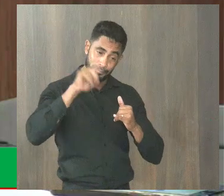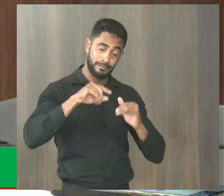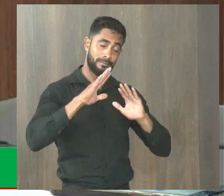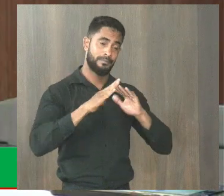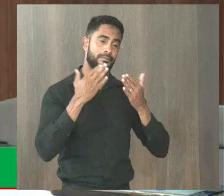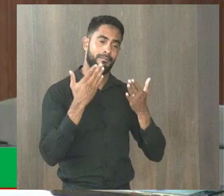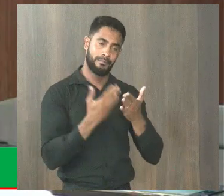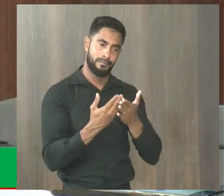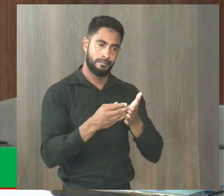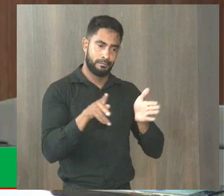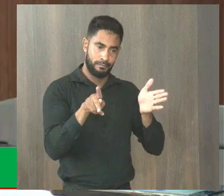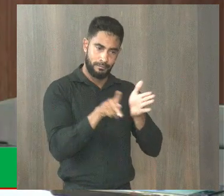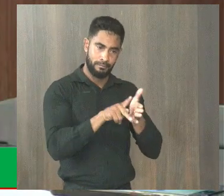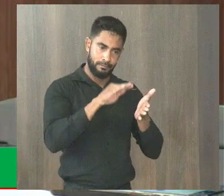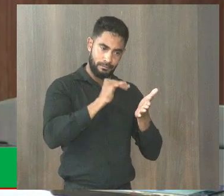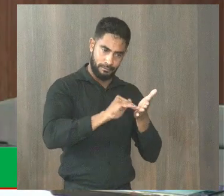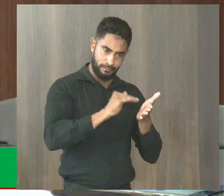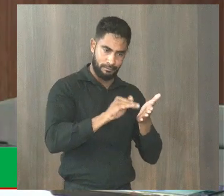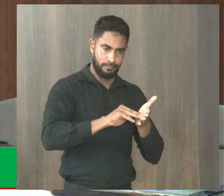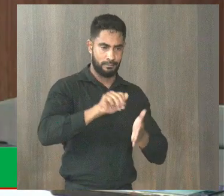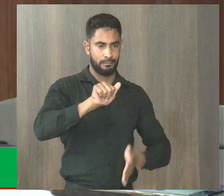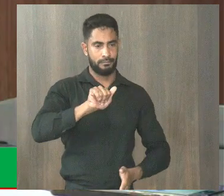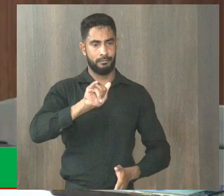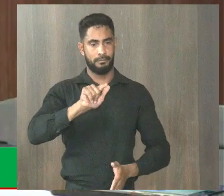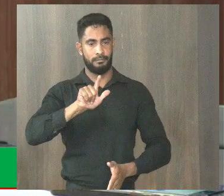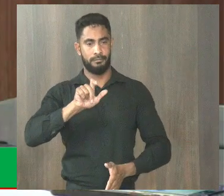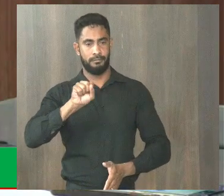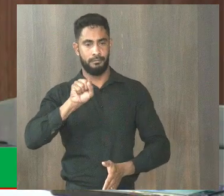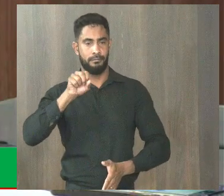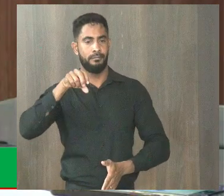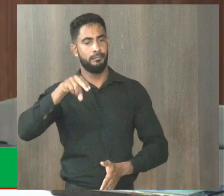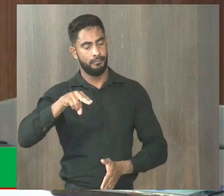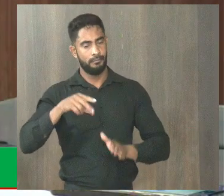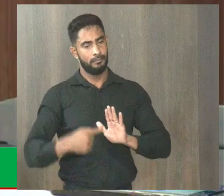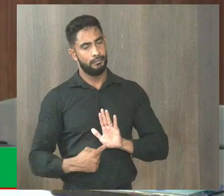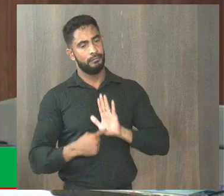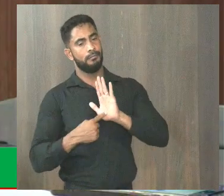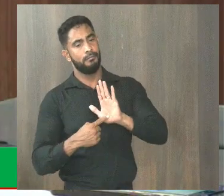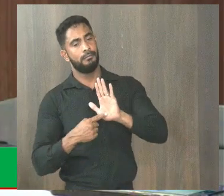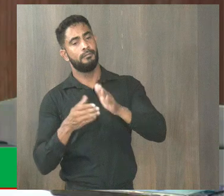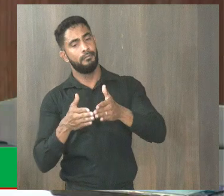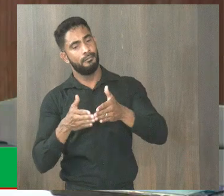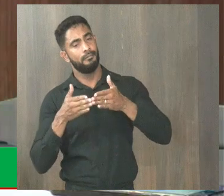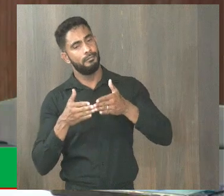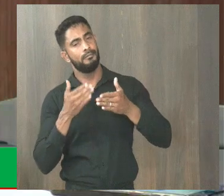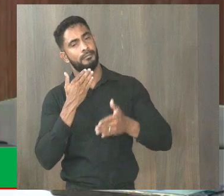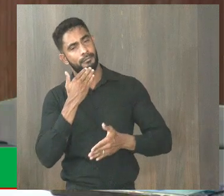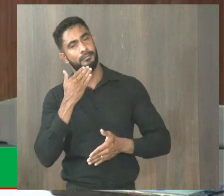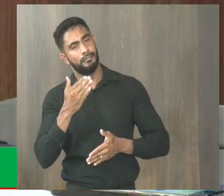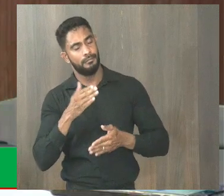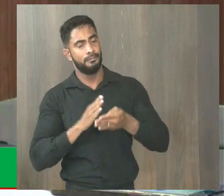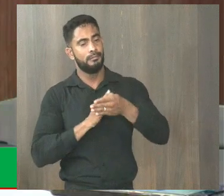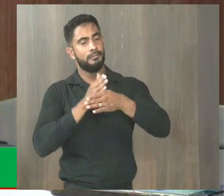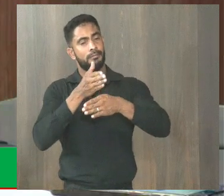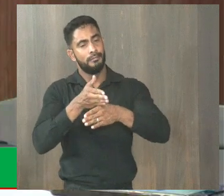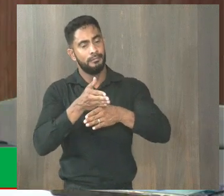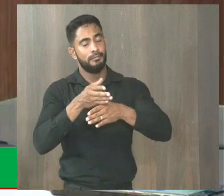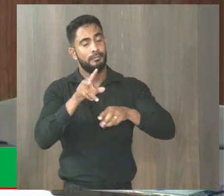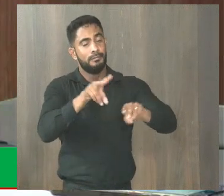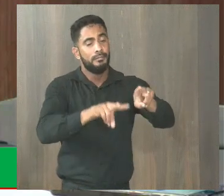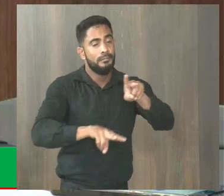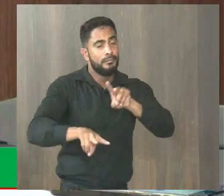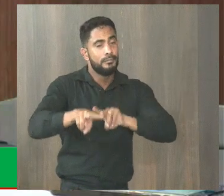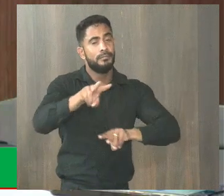o próprio secretário Ailson é uma pessoa muito democrática, eu não vou deixar de apresentar esse requerimento para ele poder, pelo menos, passar e avaliar